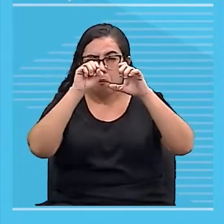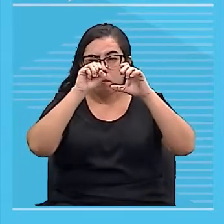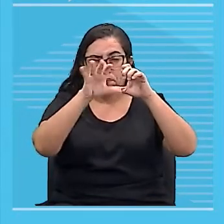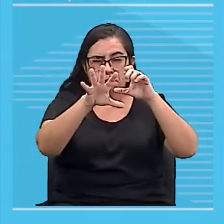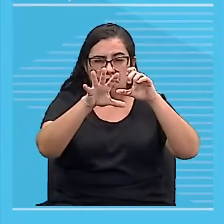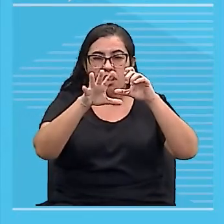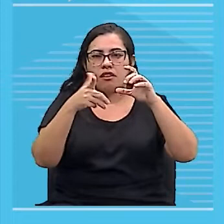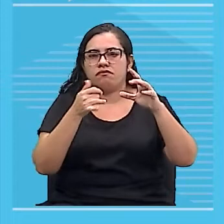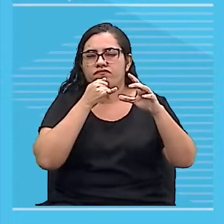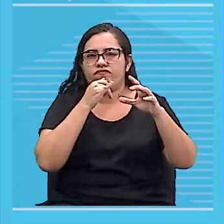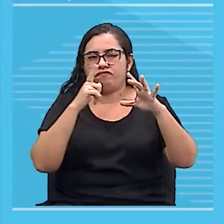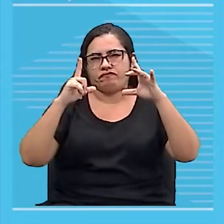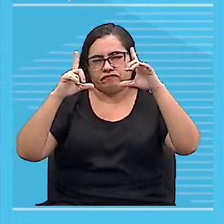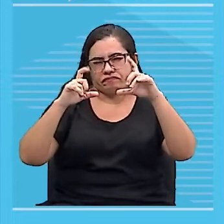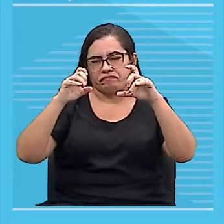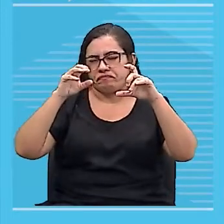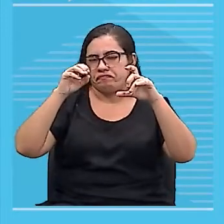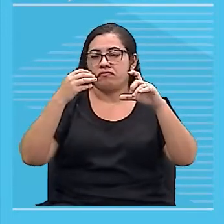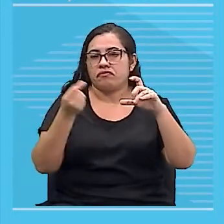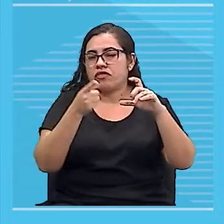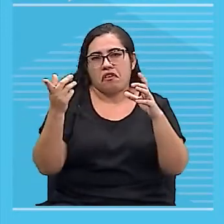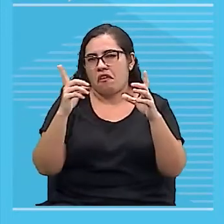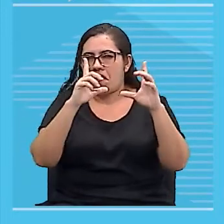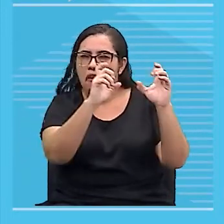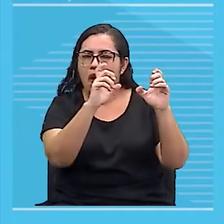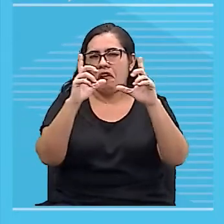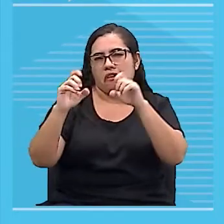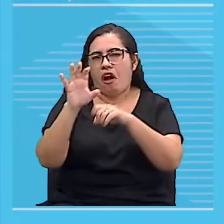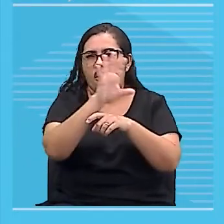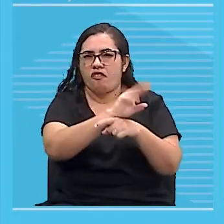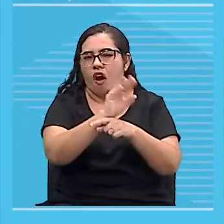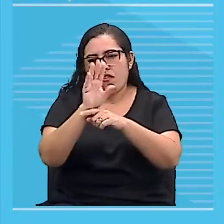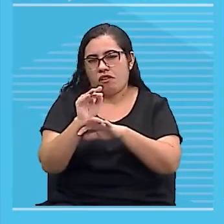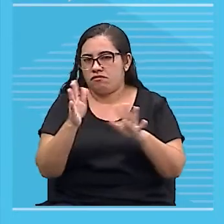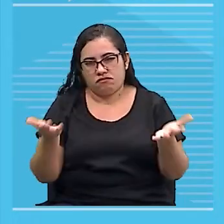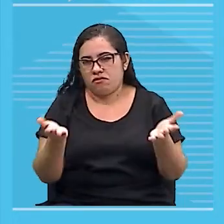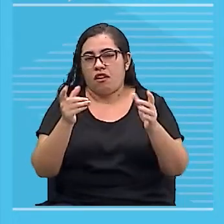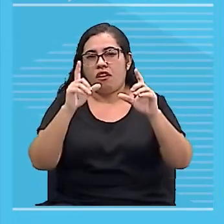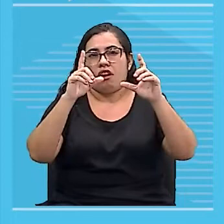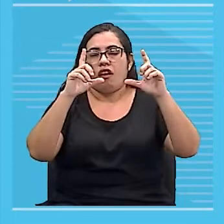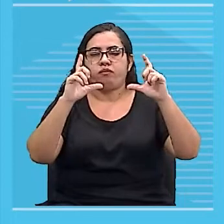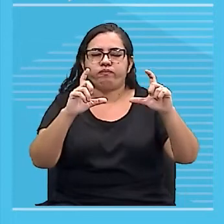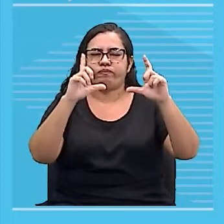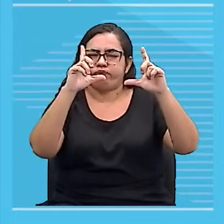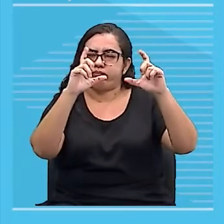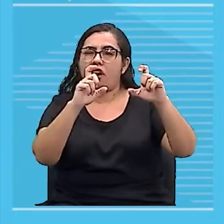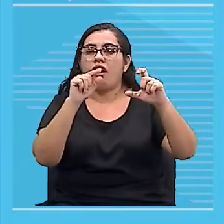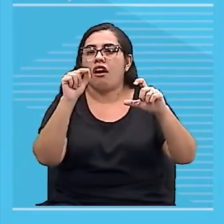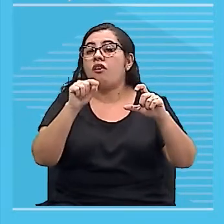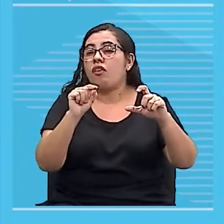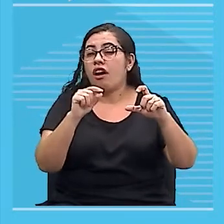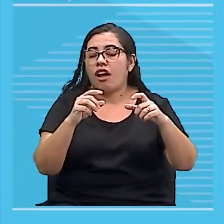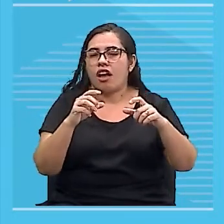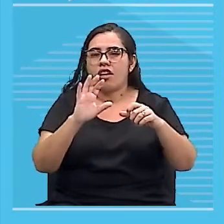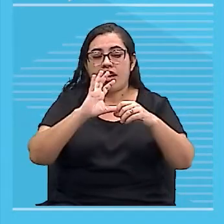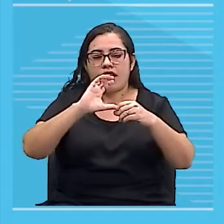você utiliza uma câmera, você vai tirar uma foto com ela, a utilização do capacitor é bem rápida.